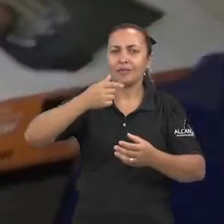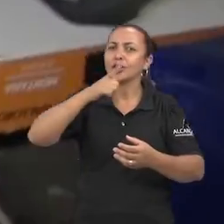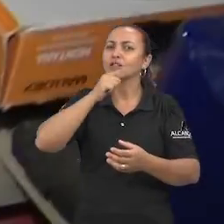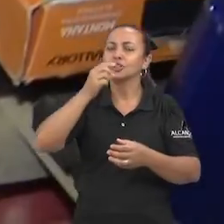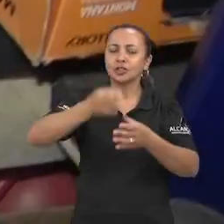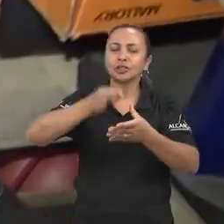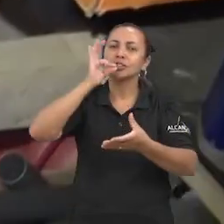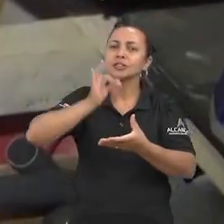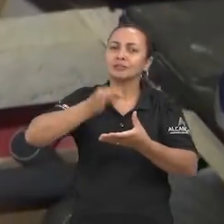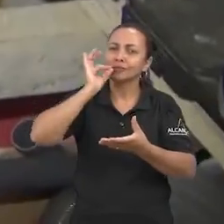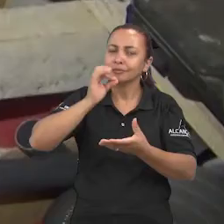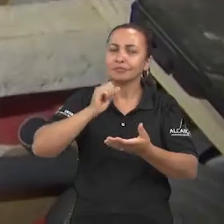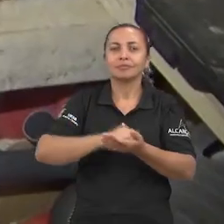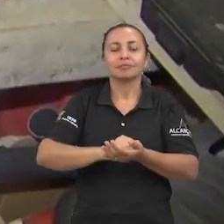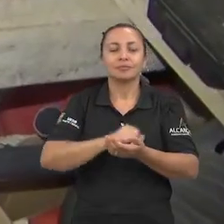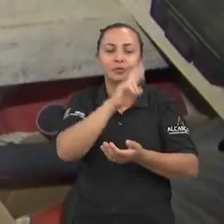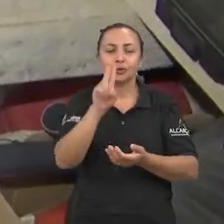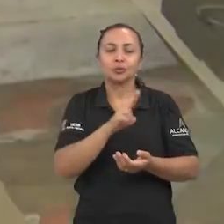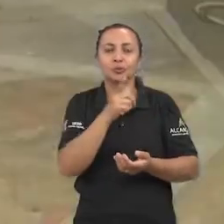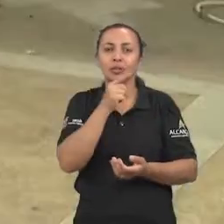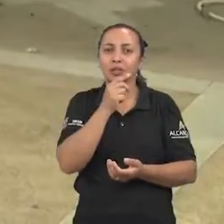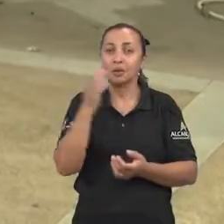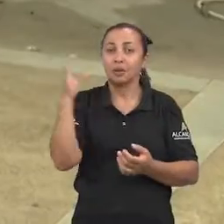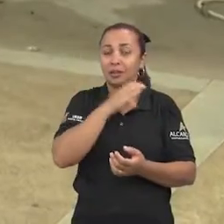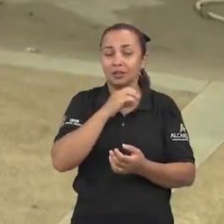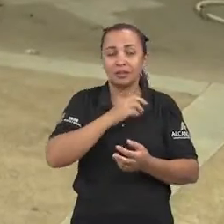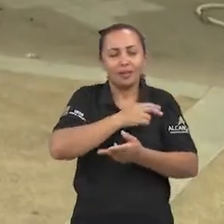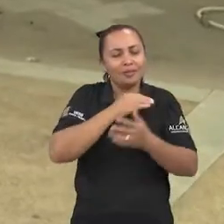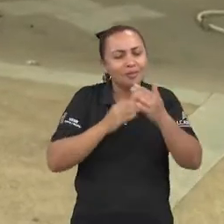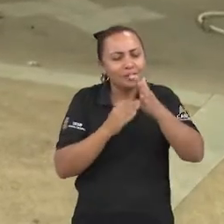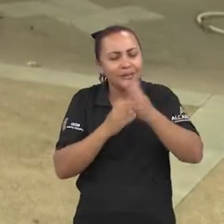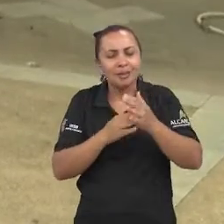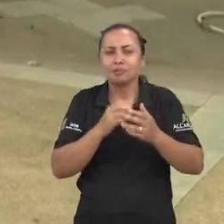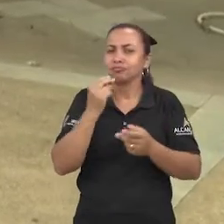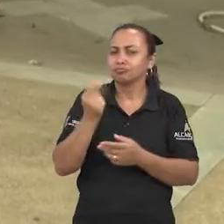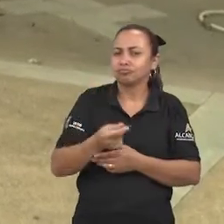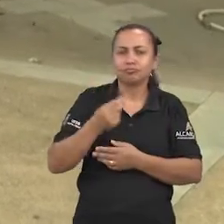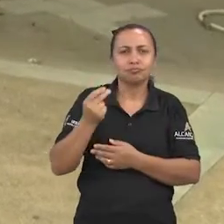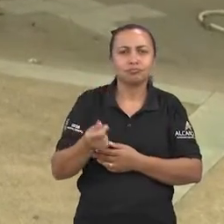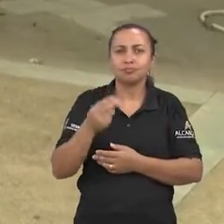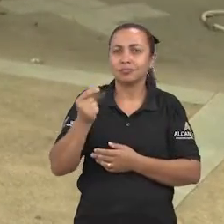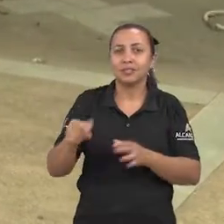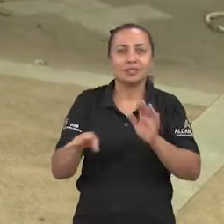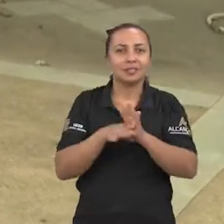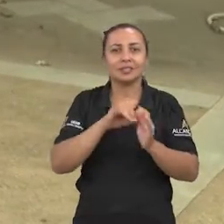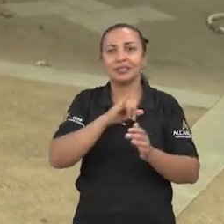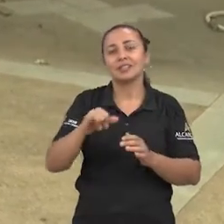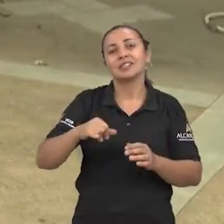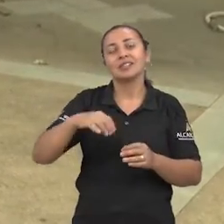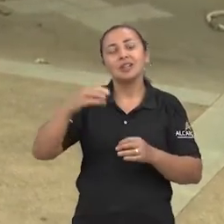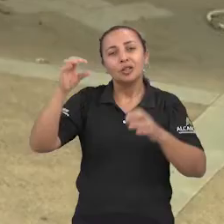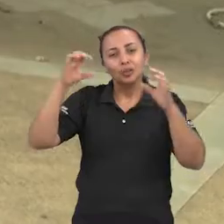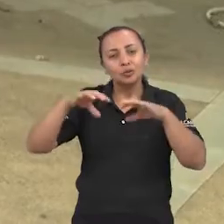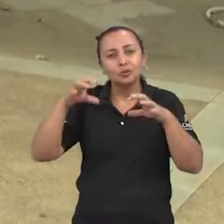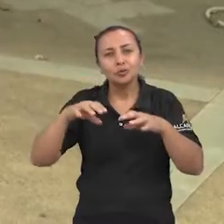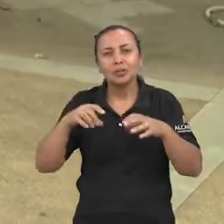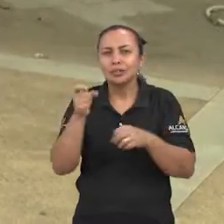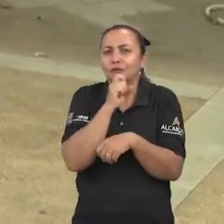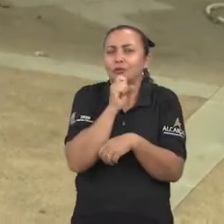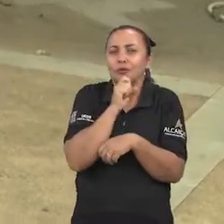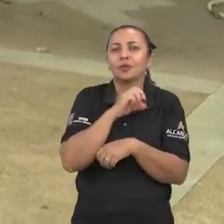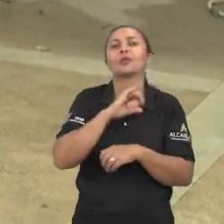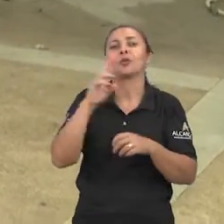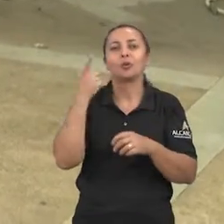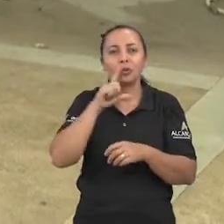boiler, a gente consegue usar essa água durante bastante tempo, mesmo que se for um tempo de um dia de nebulosidade, onde não tem sol. Então a gente consegue